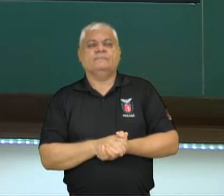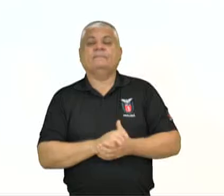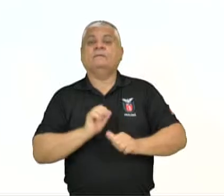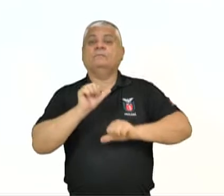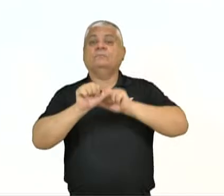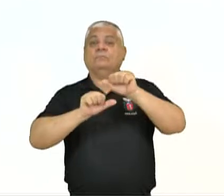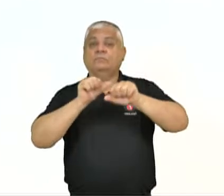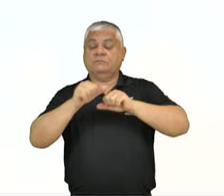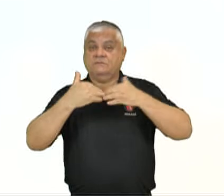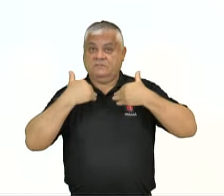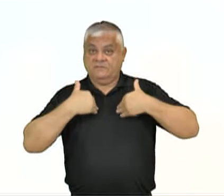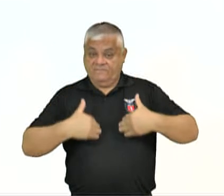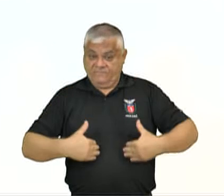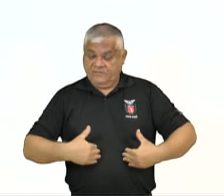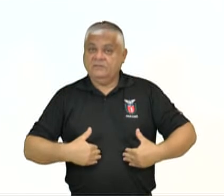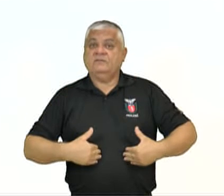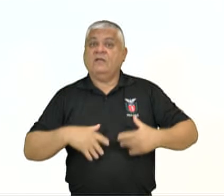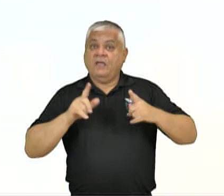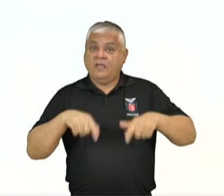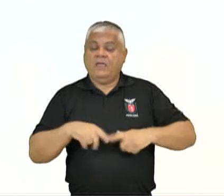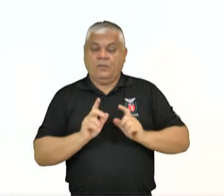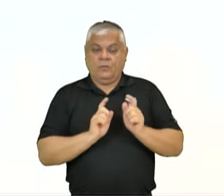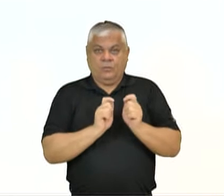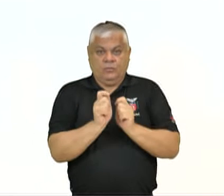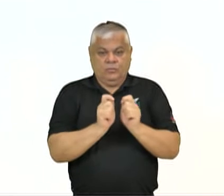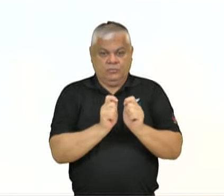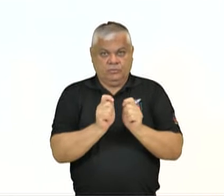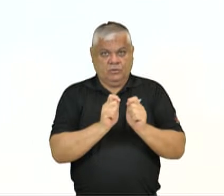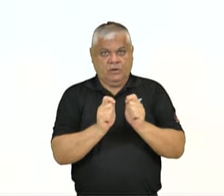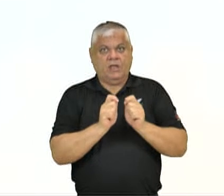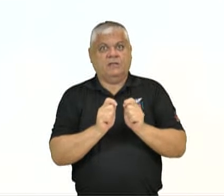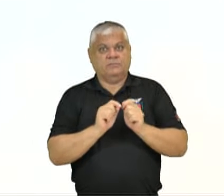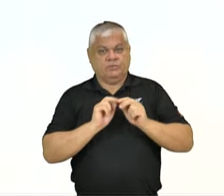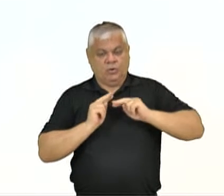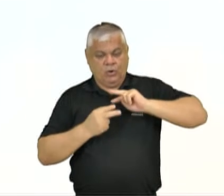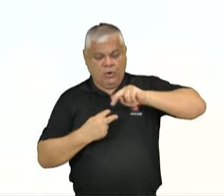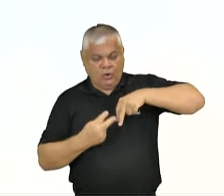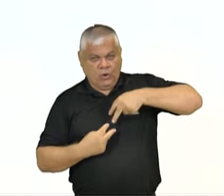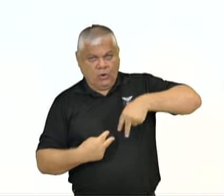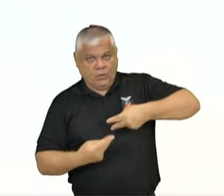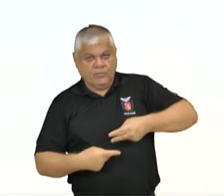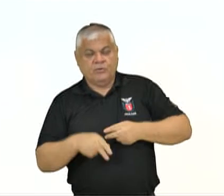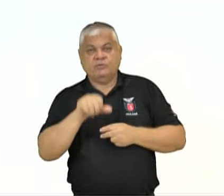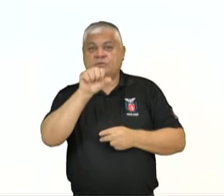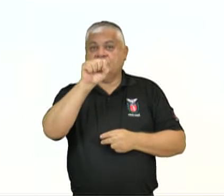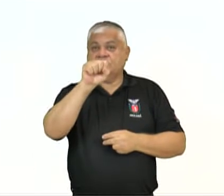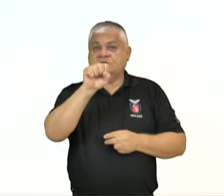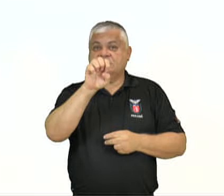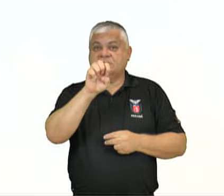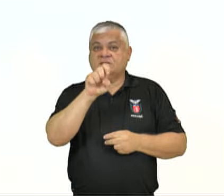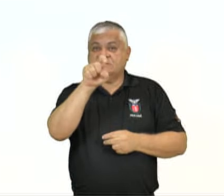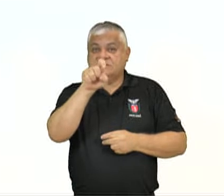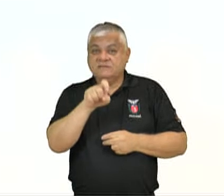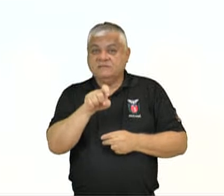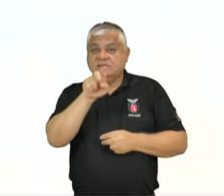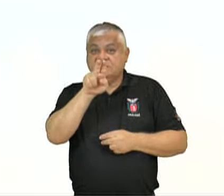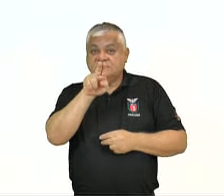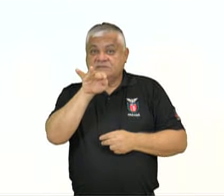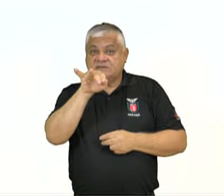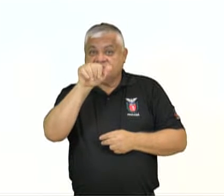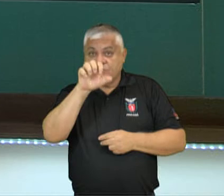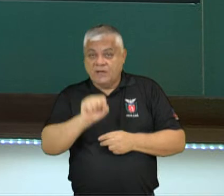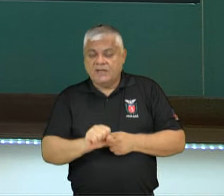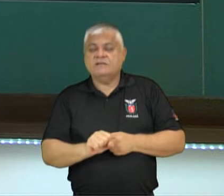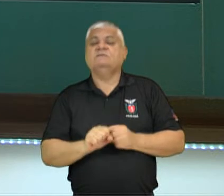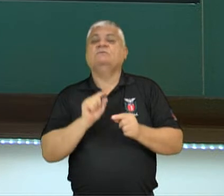mudanças físicas, elas são controladas pelos nossos hormônios chamados de sexuais. Quais são os